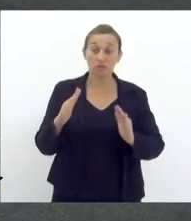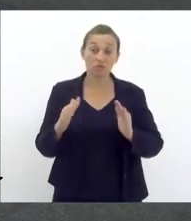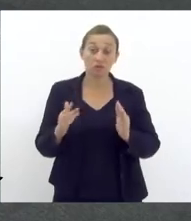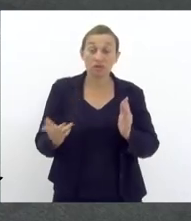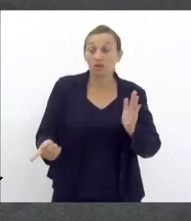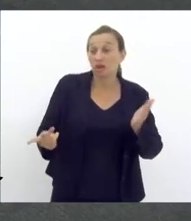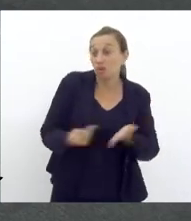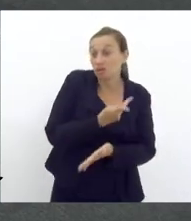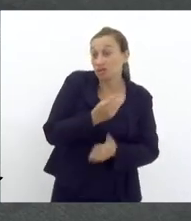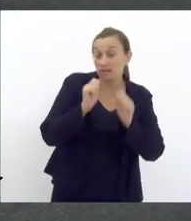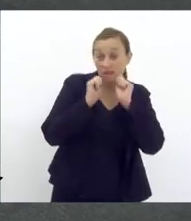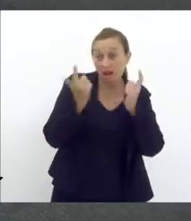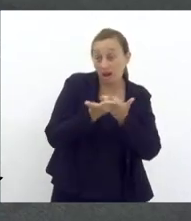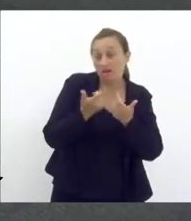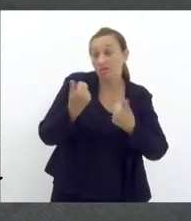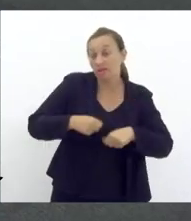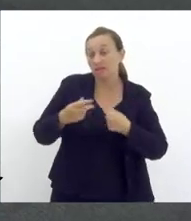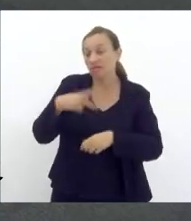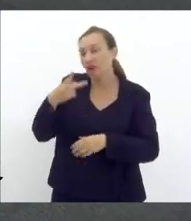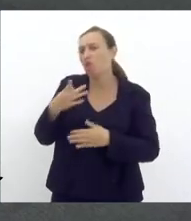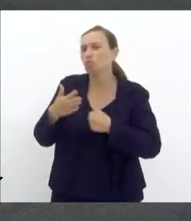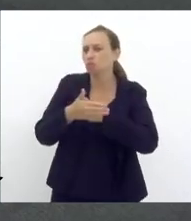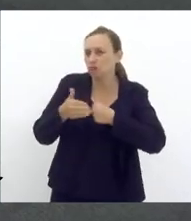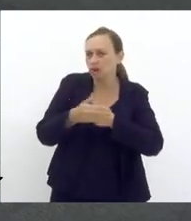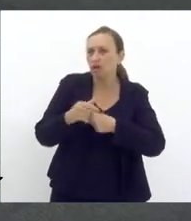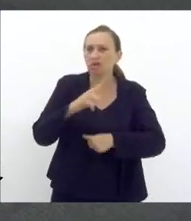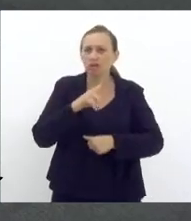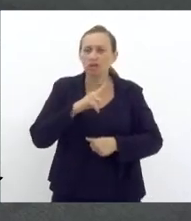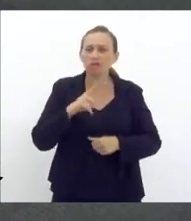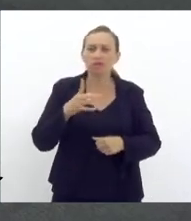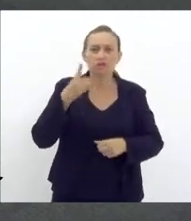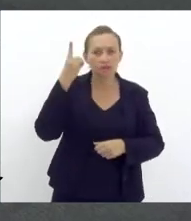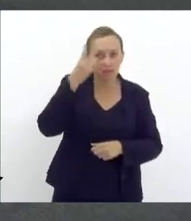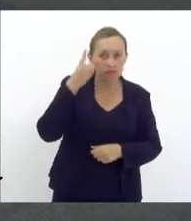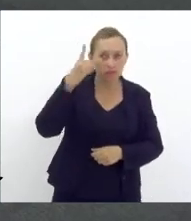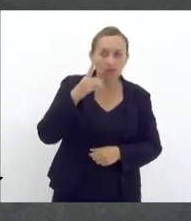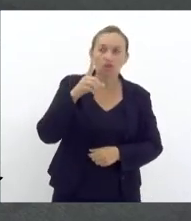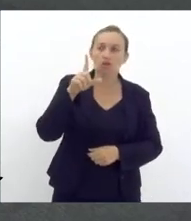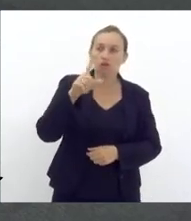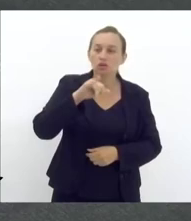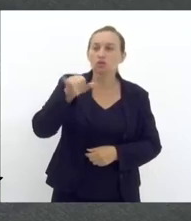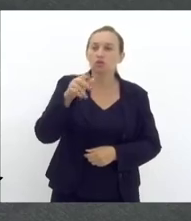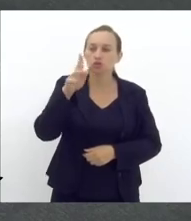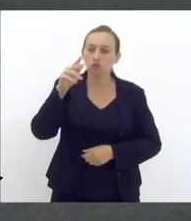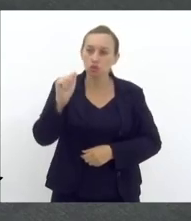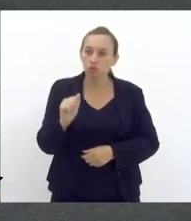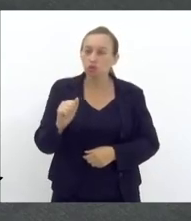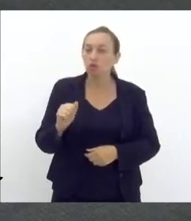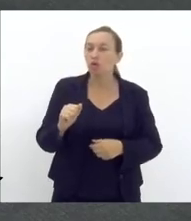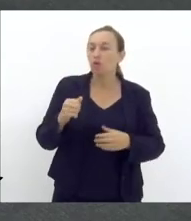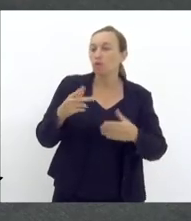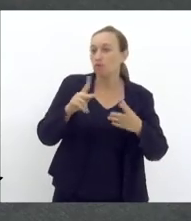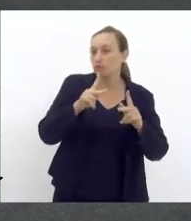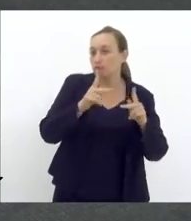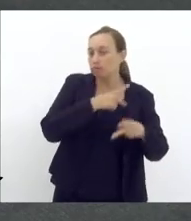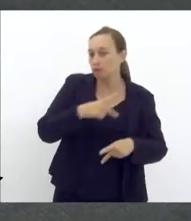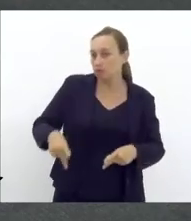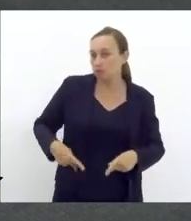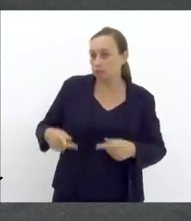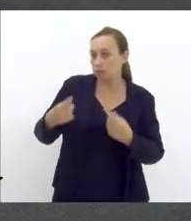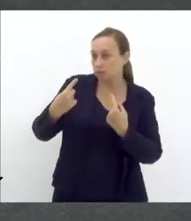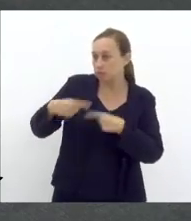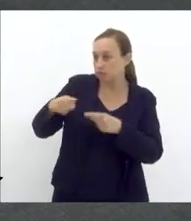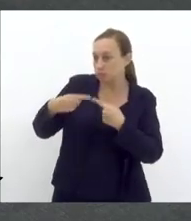precisa ser falado com todo carinho que tem pelo Deputado Júlio Rocha o presidente da Comissão de ética ele é provocado pelo